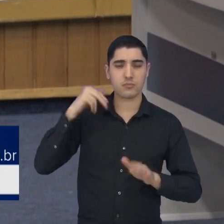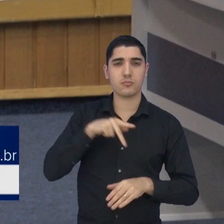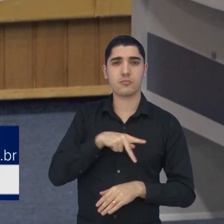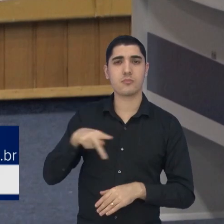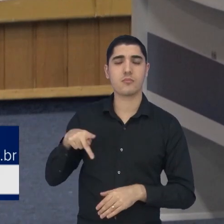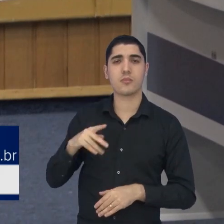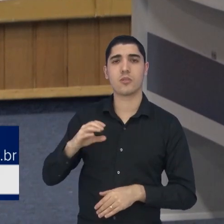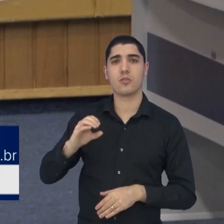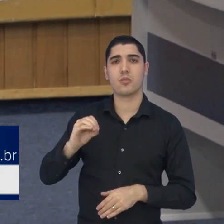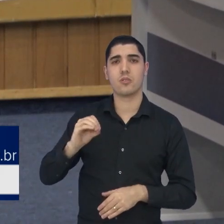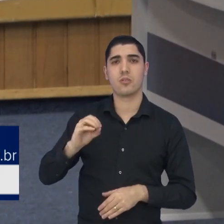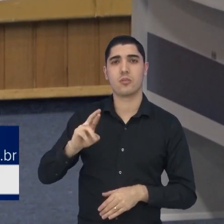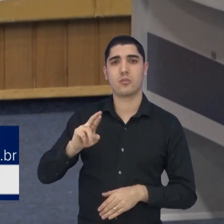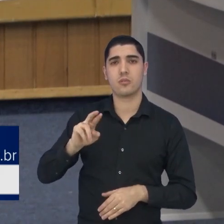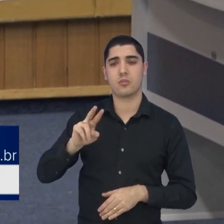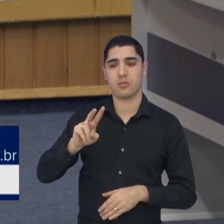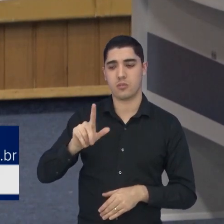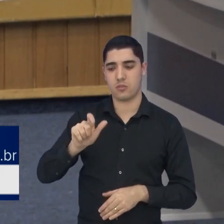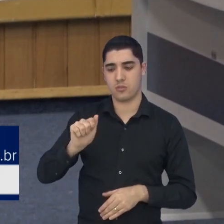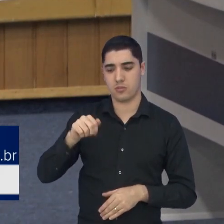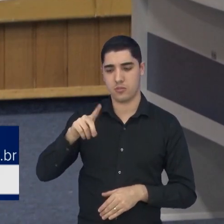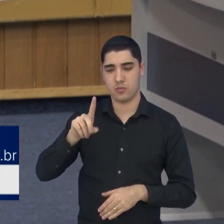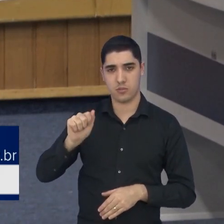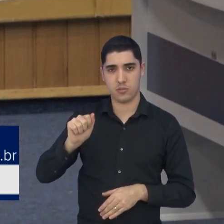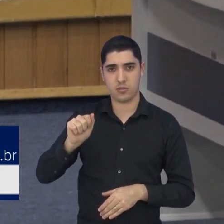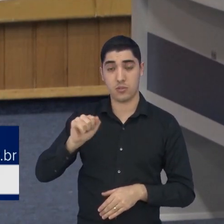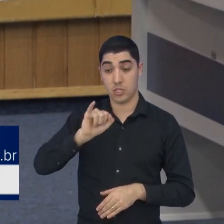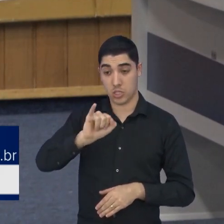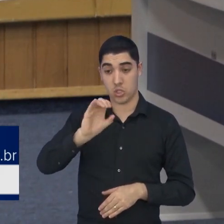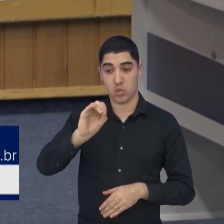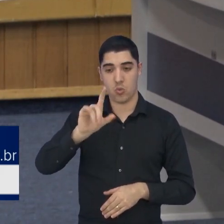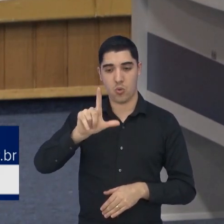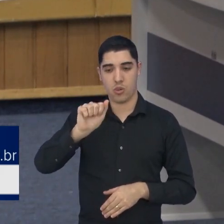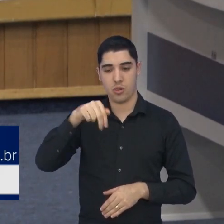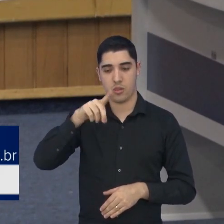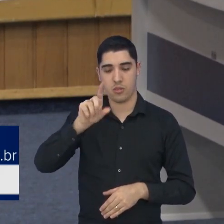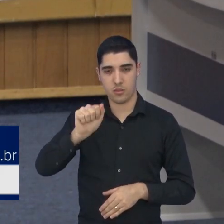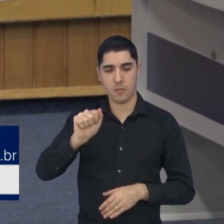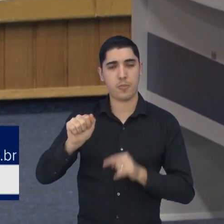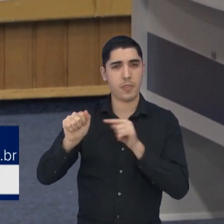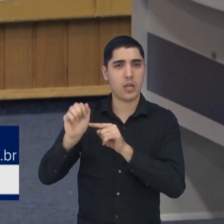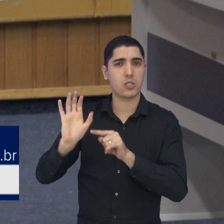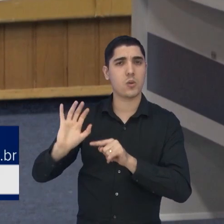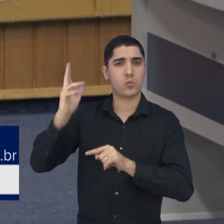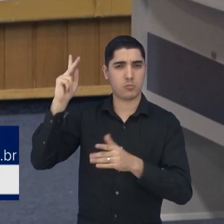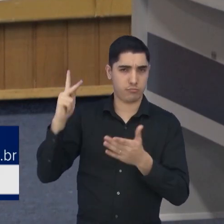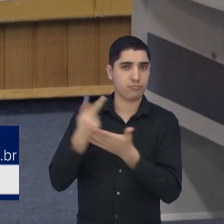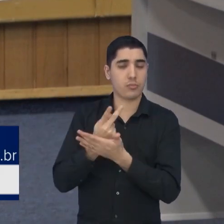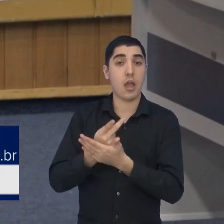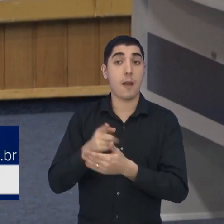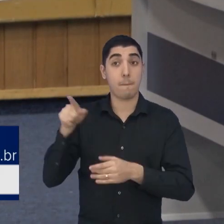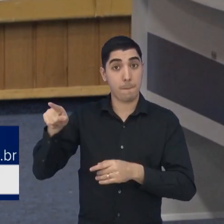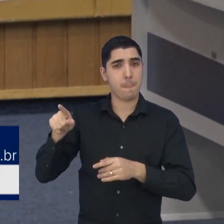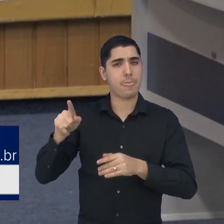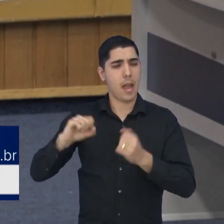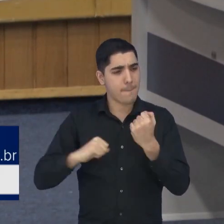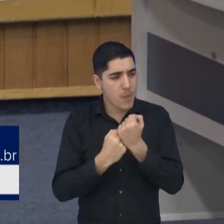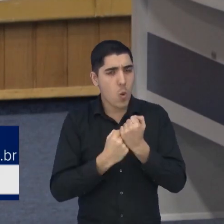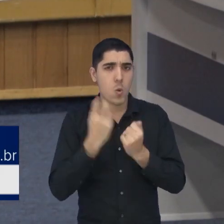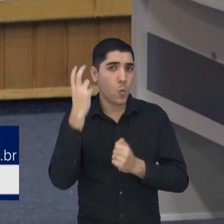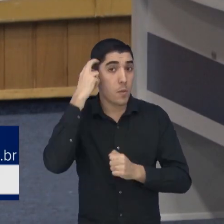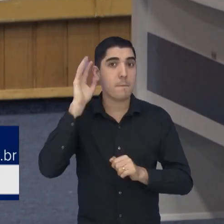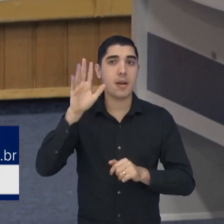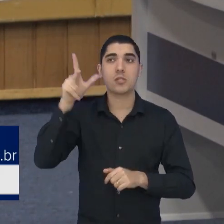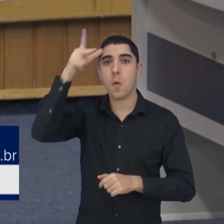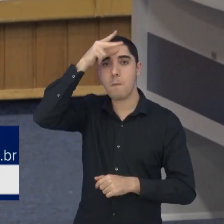Yolanda Borgoff, ela teve um problema. Ela estava defendendo a cultura, o prefeito queria tirar ela,